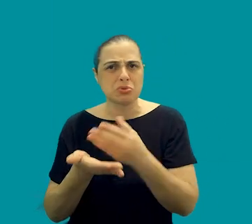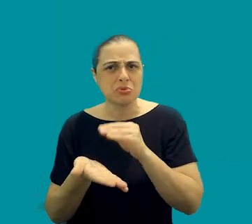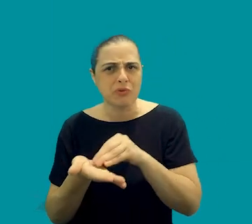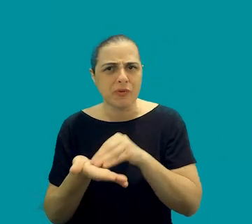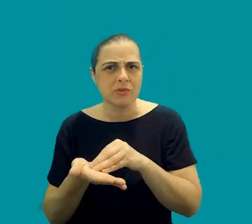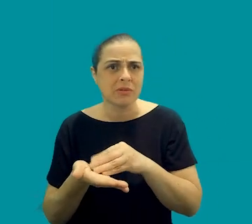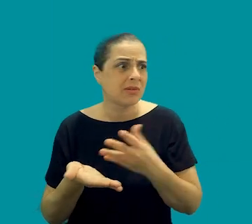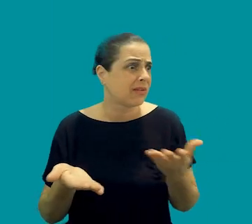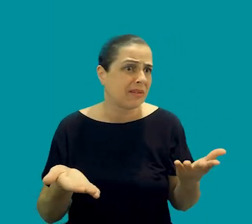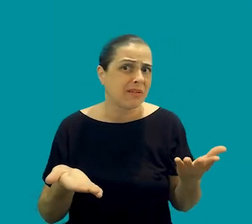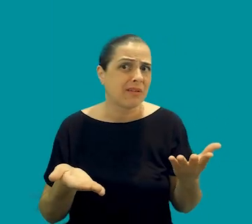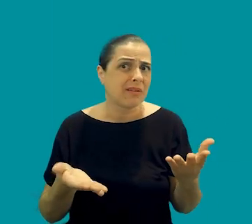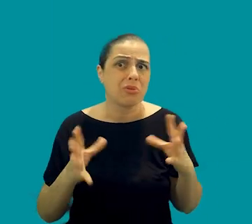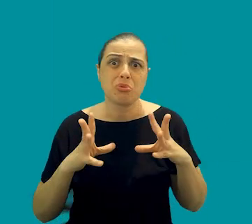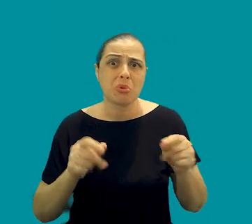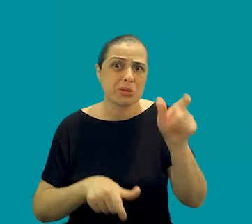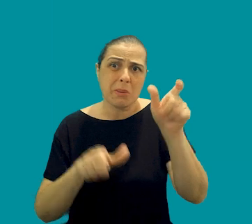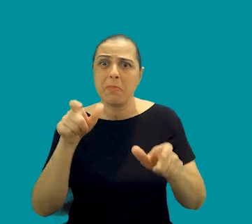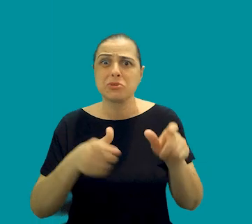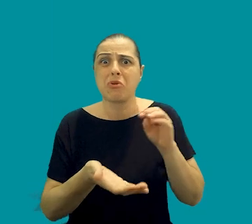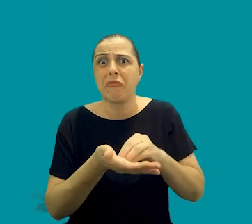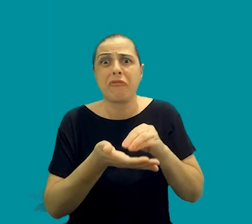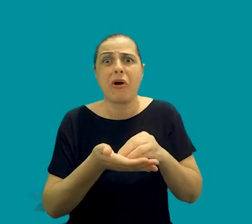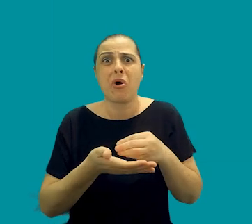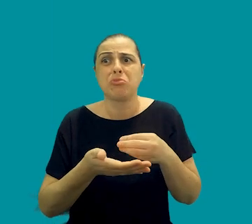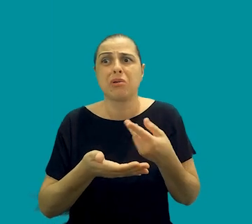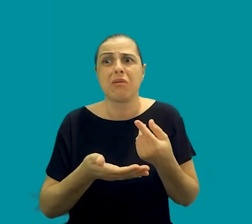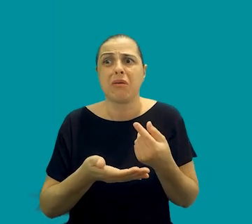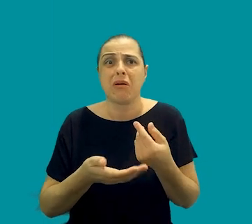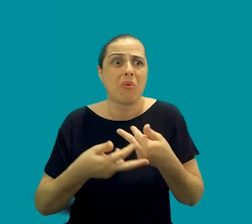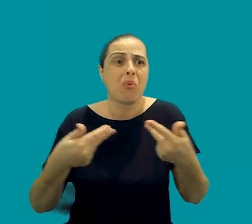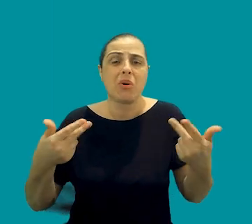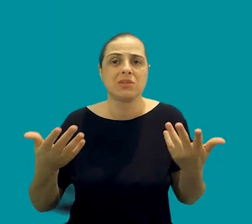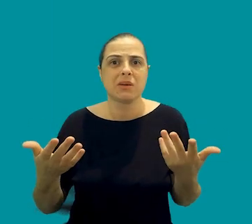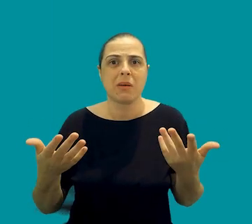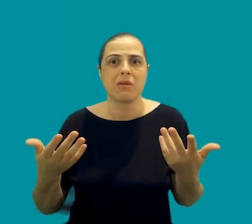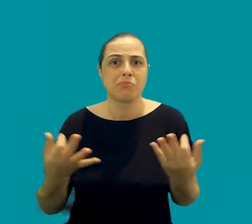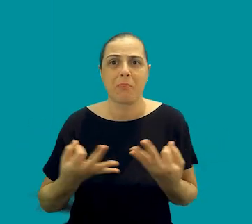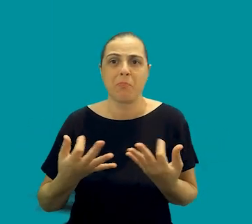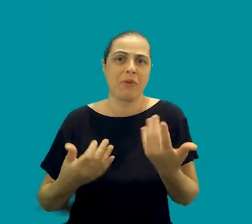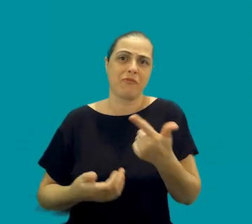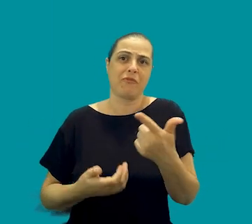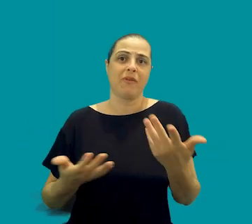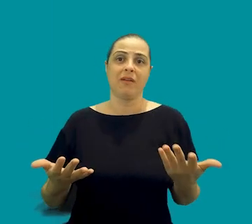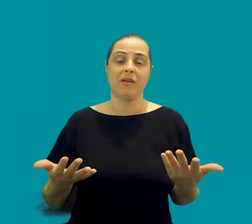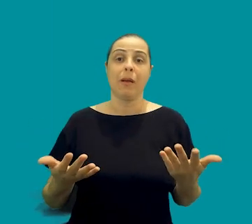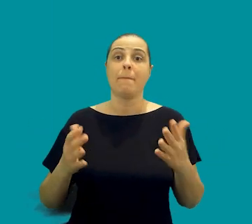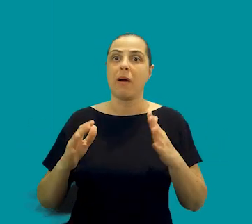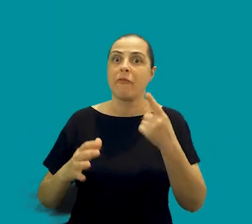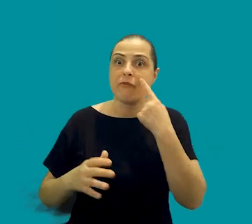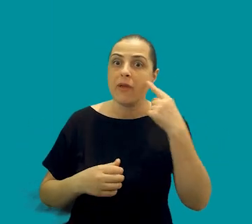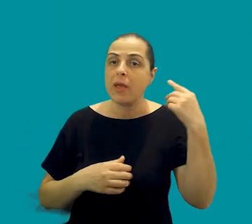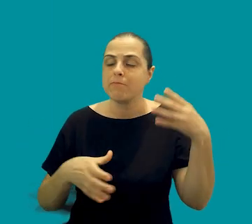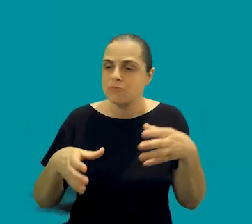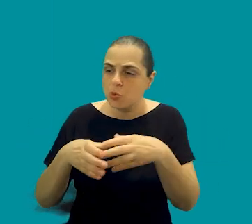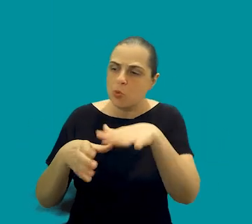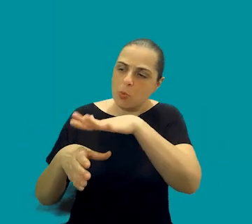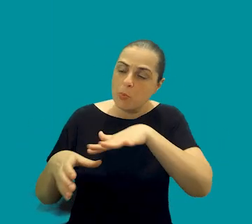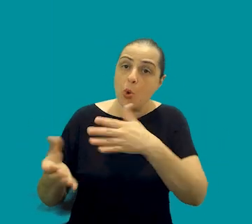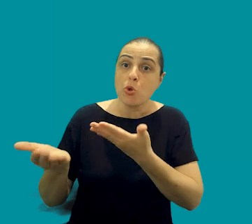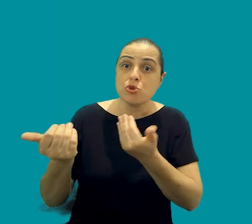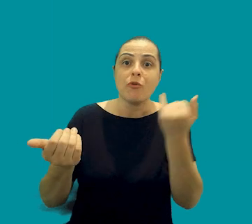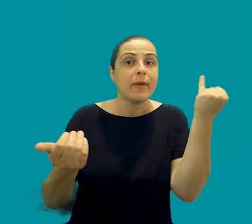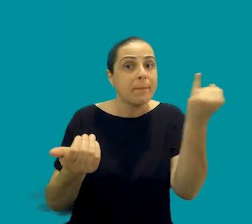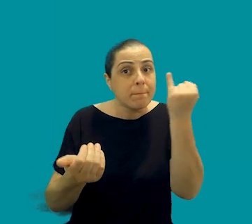defasagem. Sim, todo mundo tem alguma defasagem, alguma coisa. E tem uma outra questão, assim, de quão relevante isso é para esse público. Porque